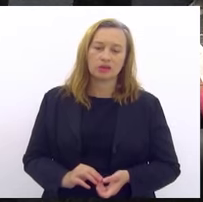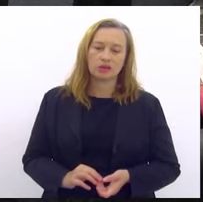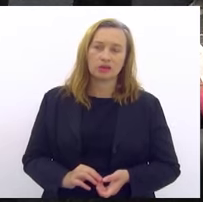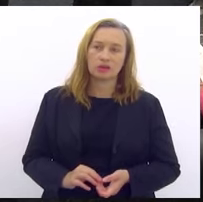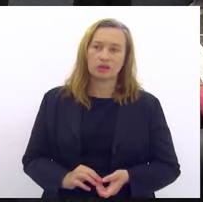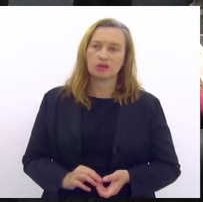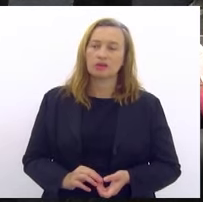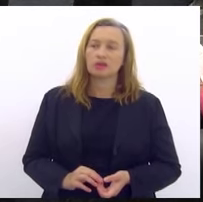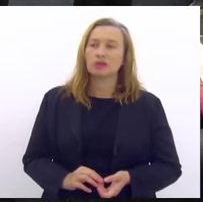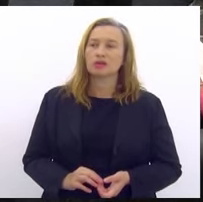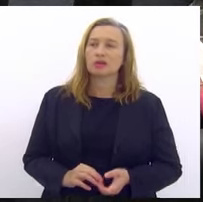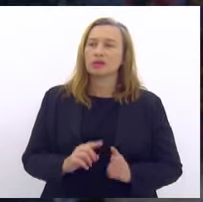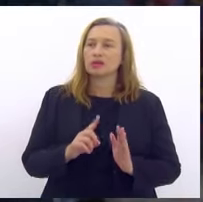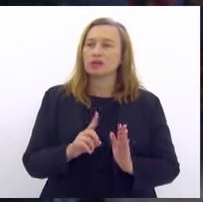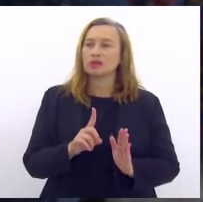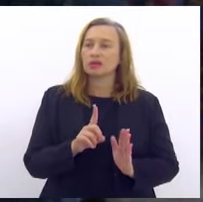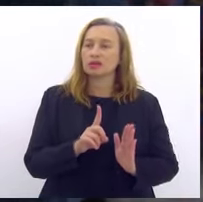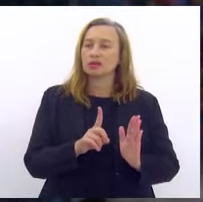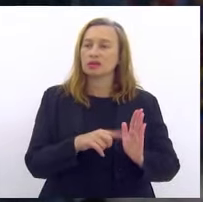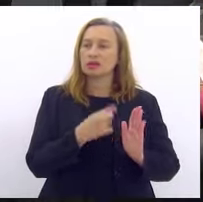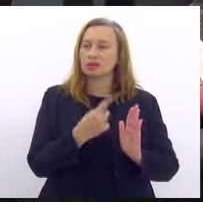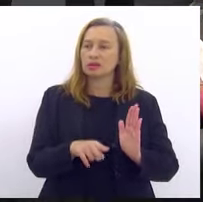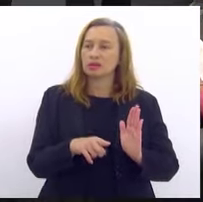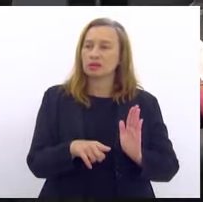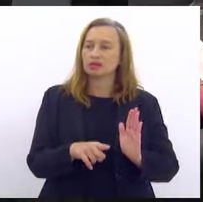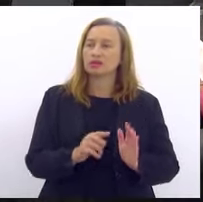Acabou a pilha. Pela rejeição, presidente.